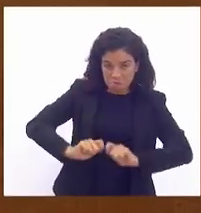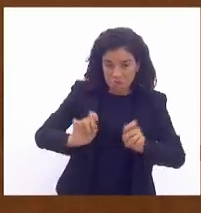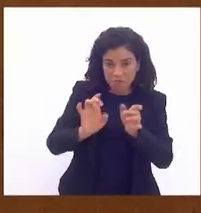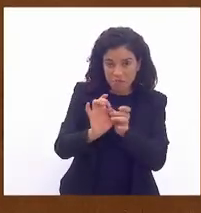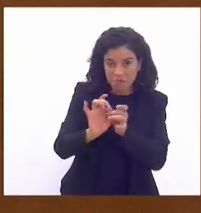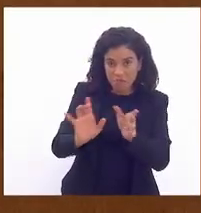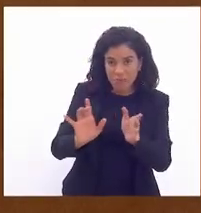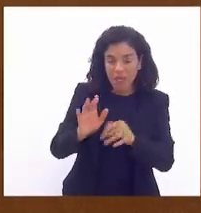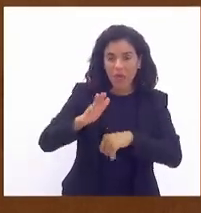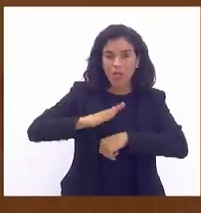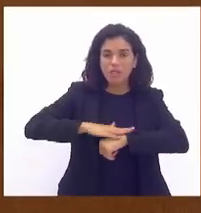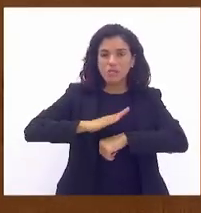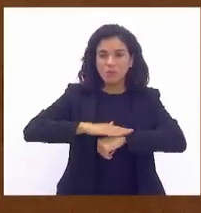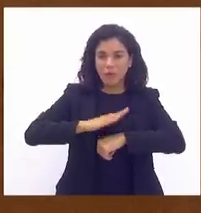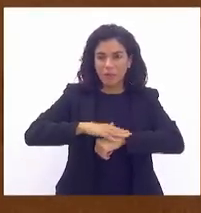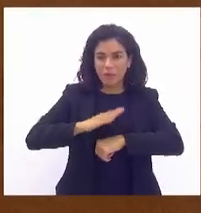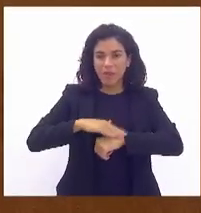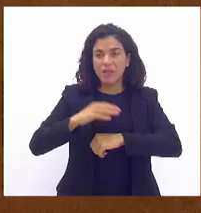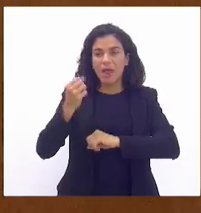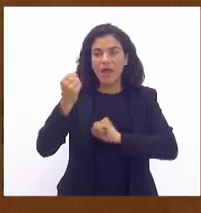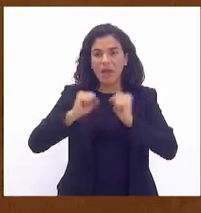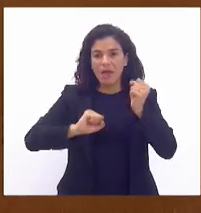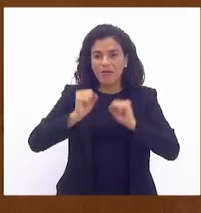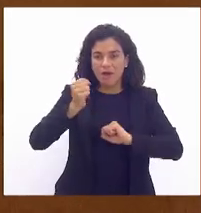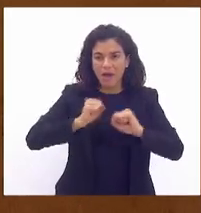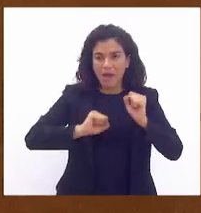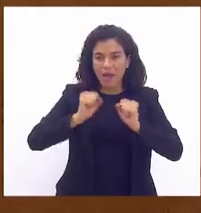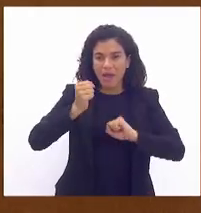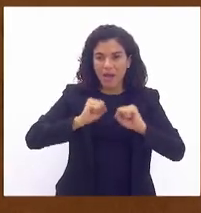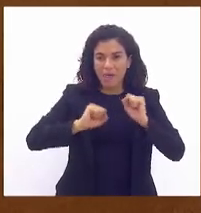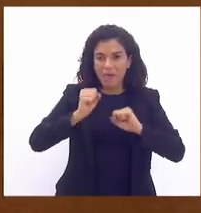esse é o momento, aqui foram ditas